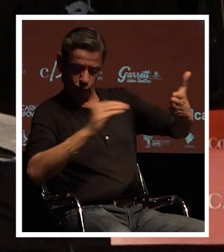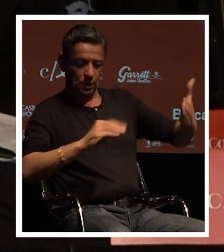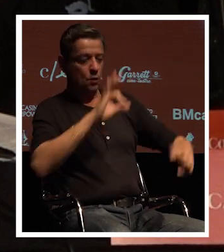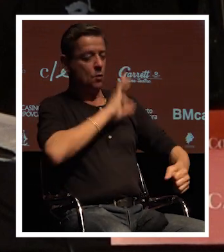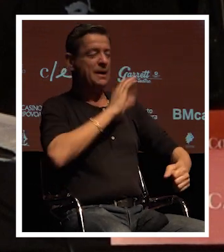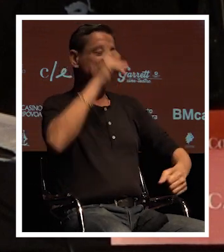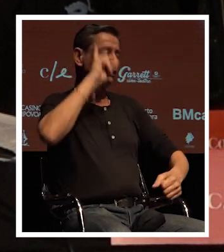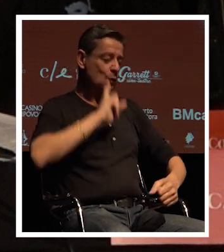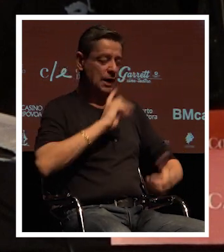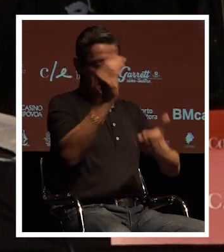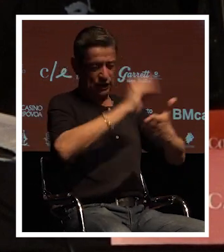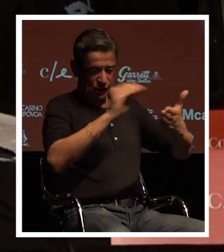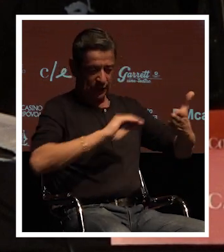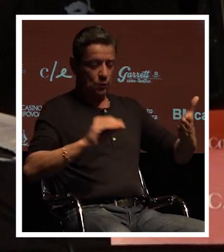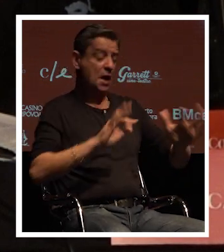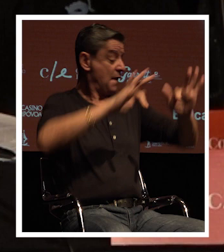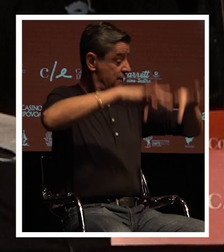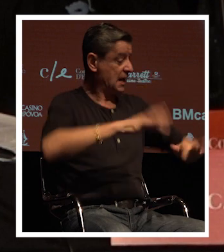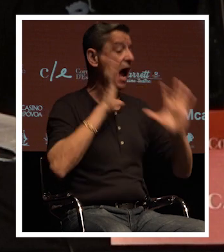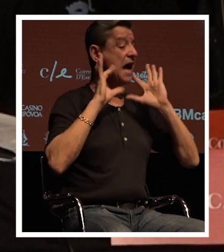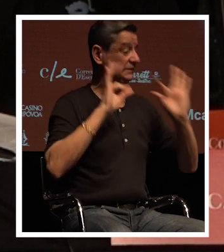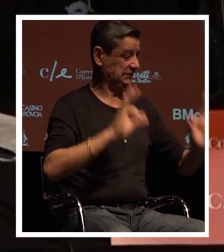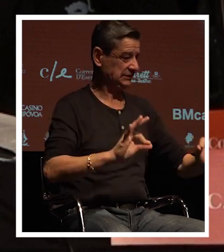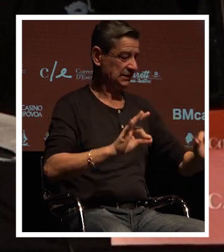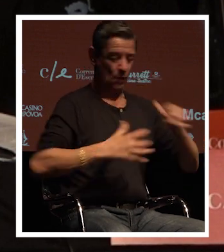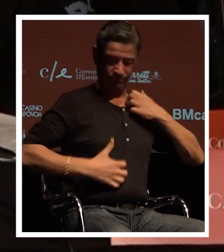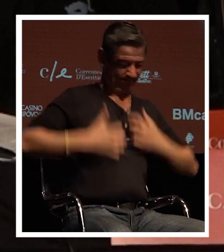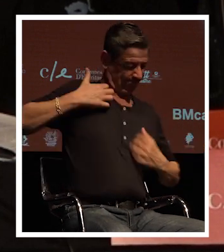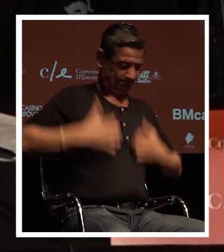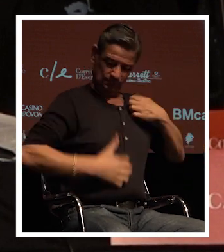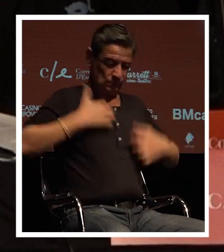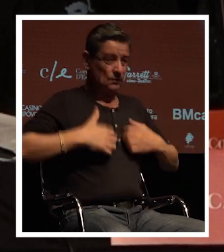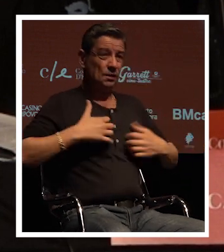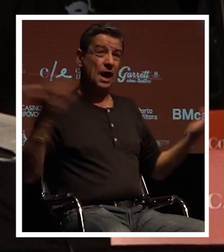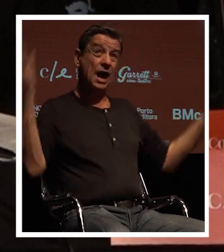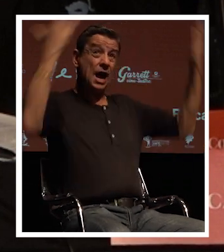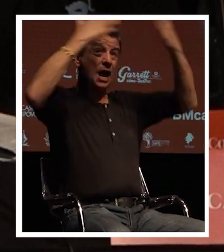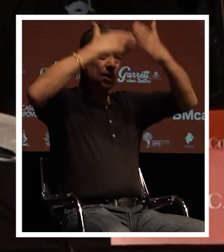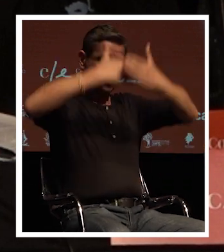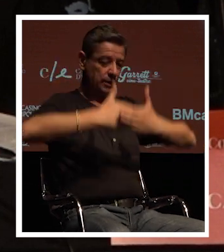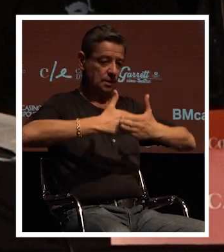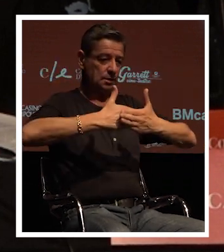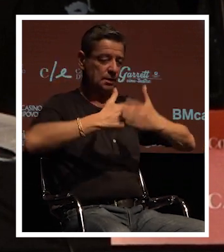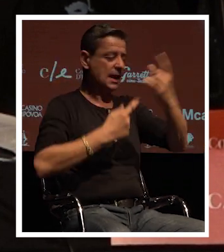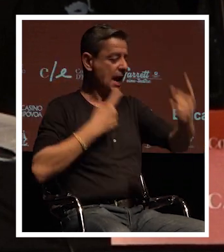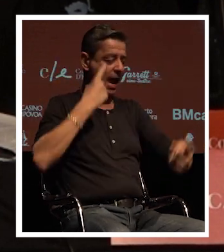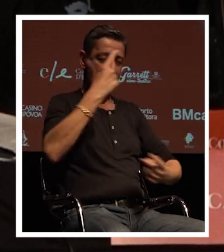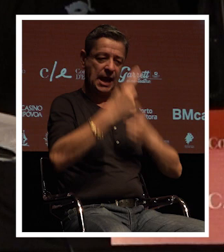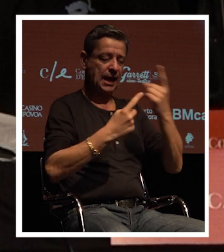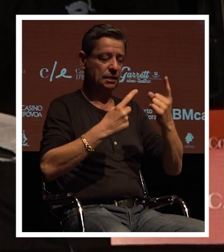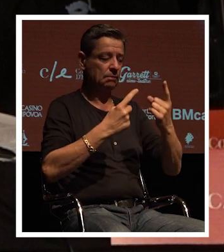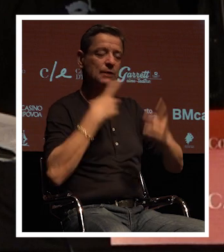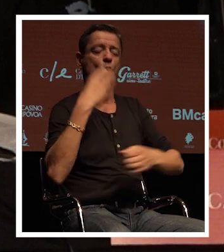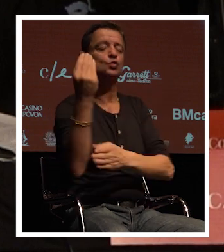senhora escritora que terminava assim o desassossego da noite revela um talento em vulgar em alguém tão